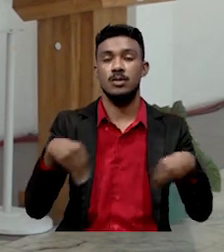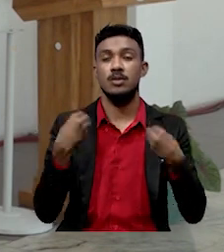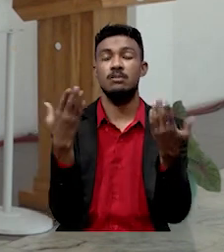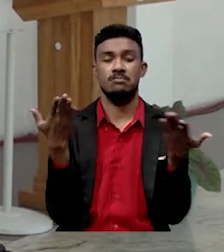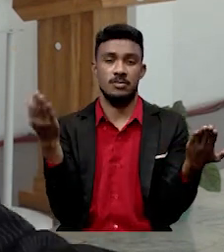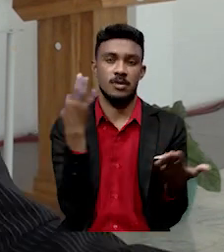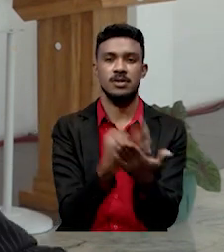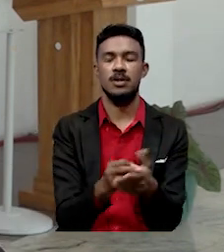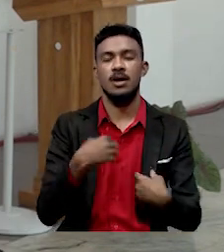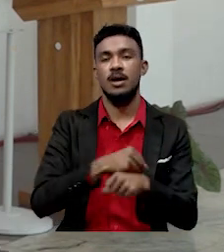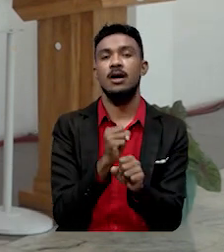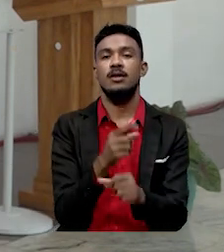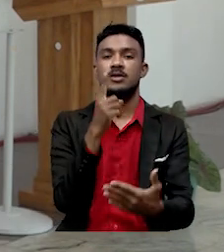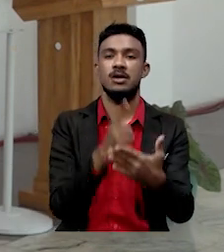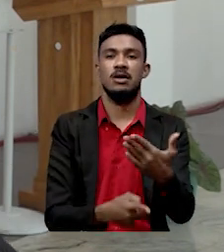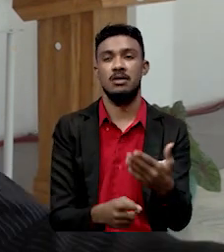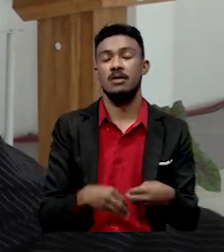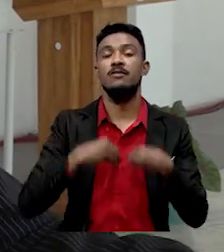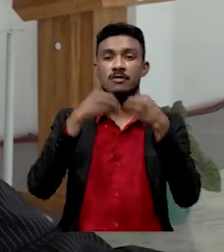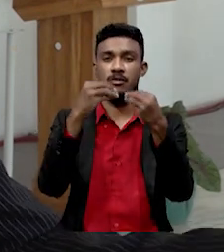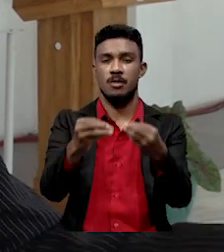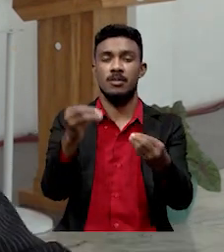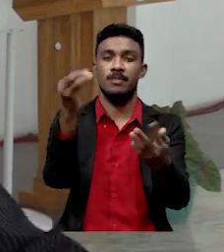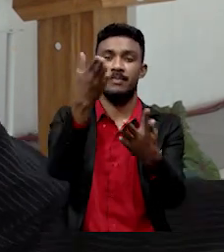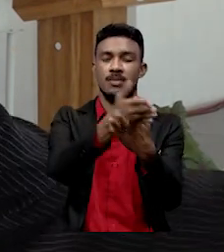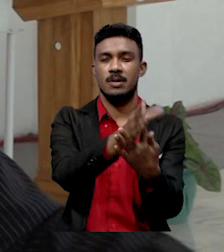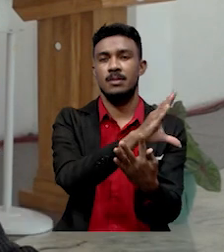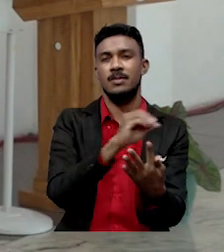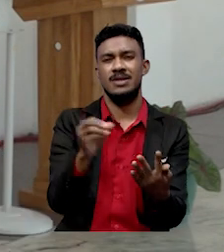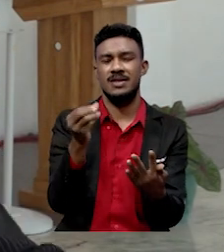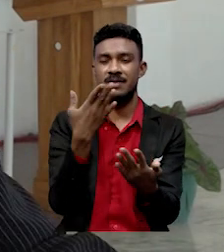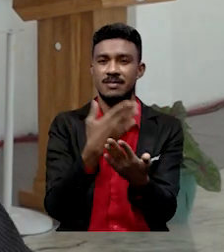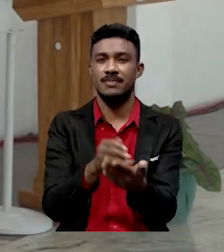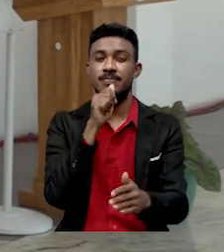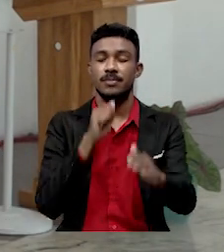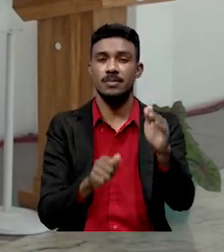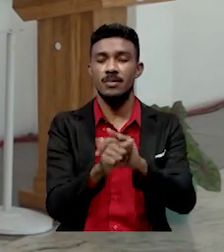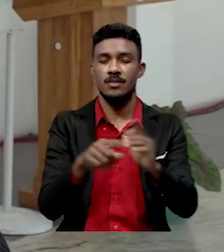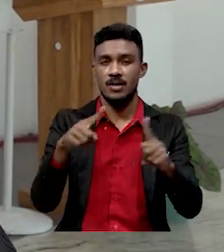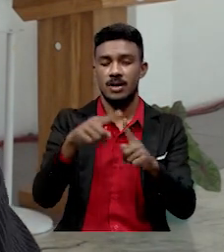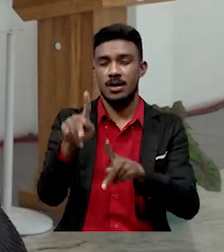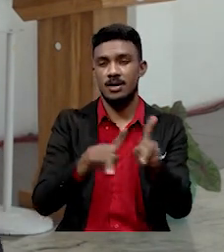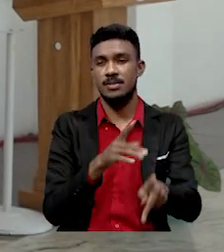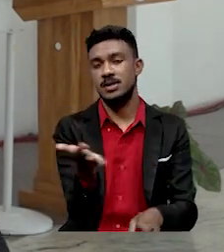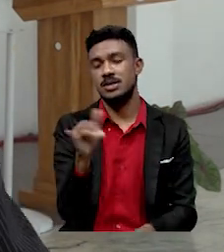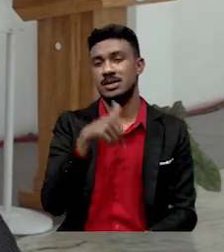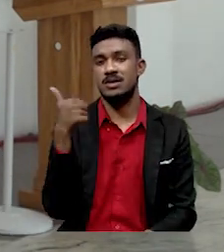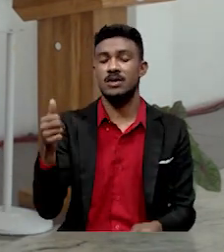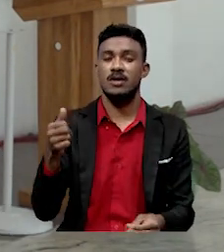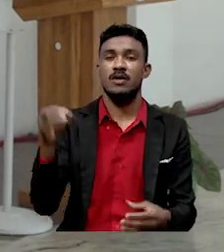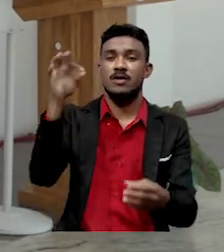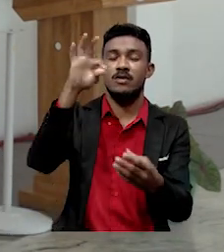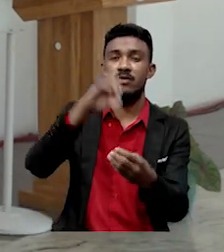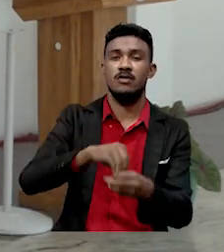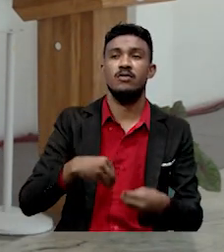saída. Que está propõe a tama baia da neve para o de bela simpatia, ita de população será, povo será para o de bela, for votos bem, ita ia